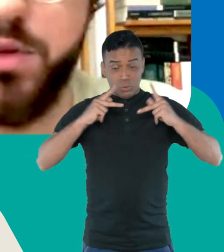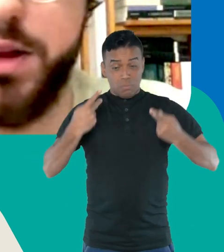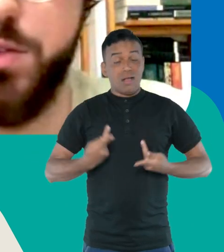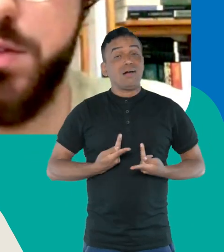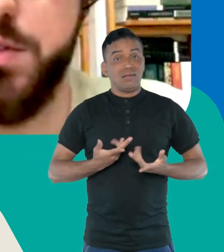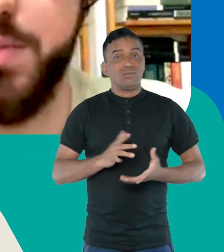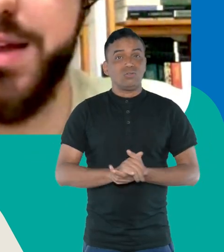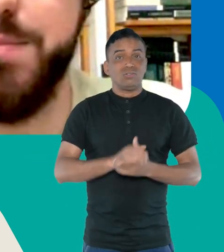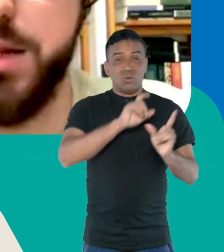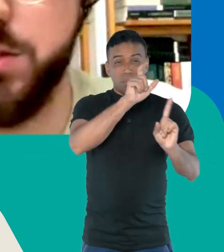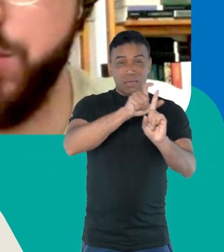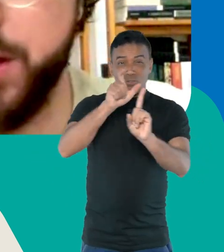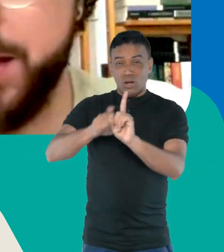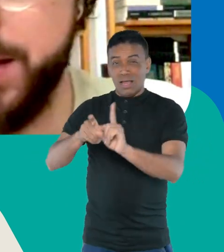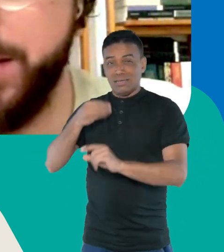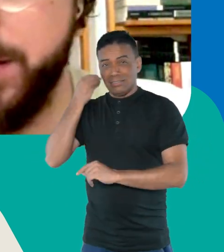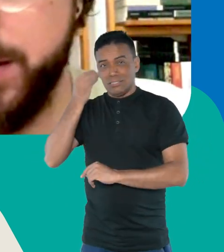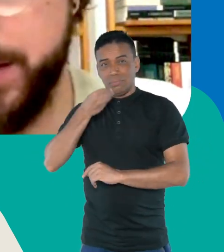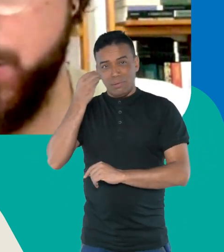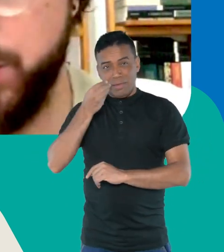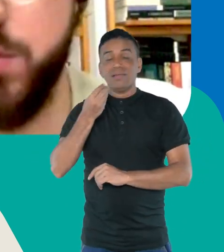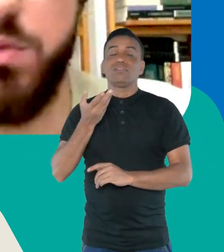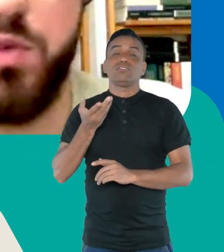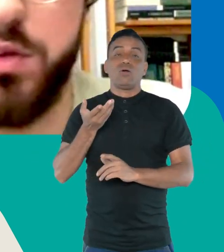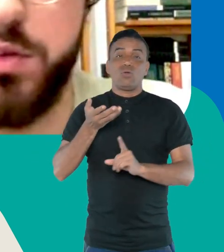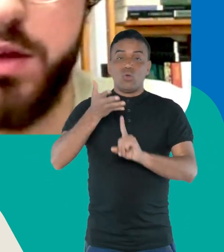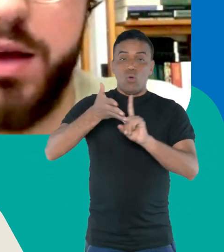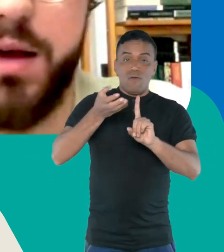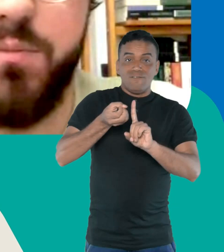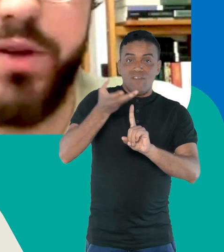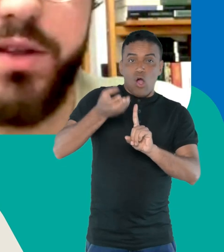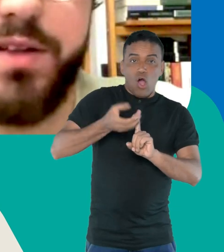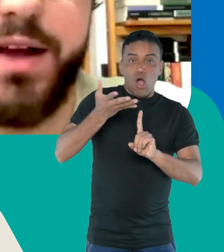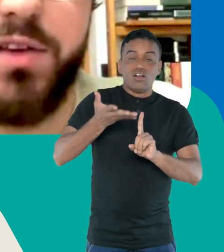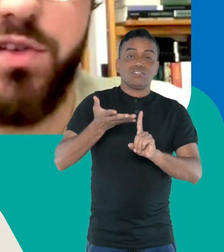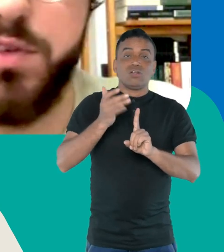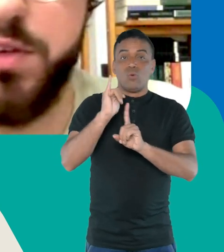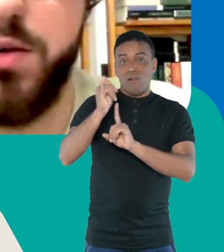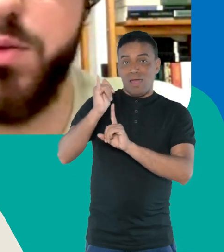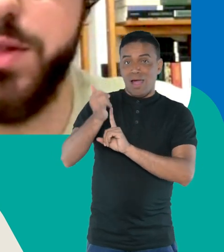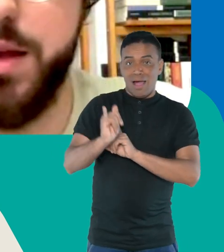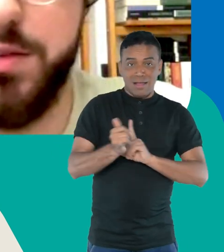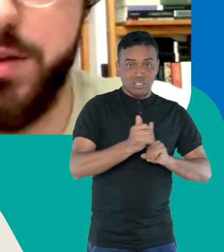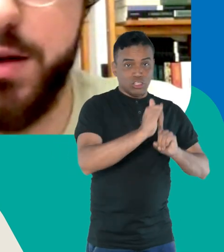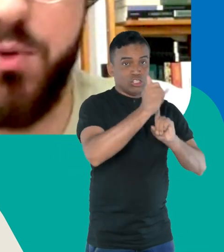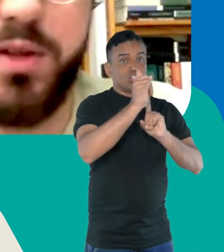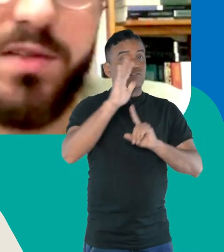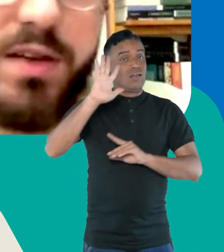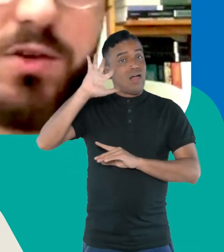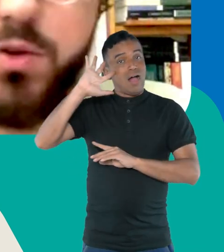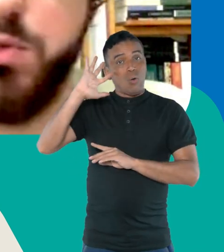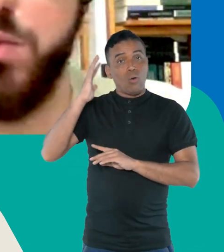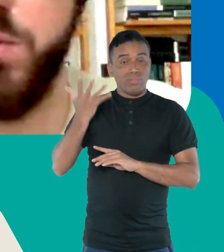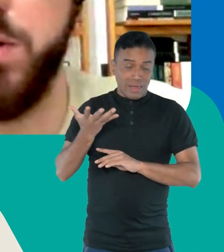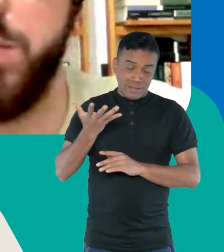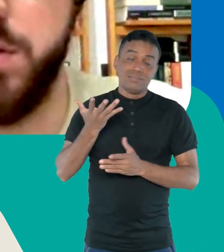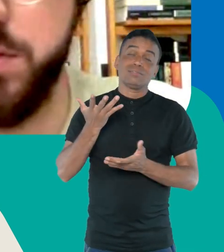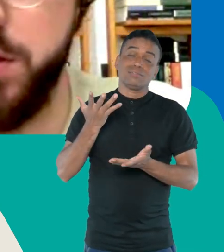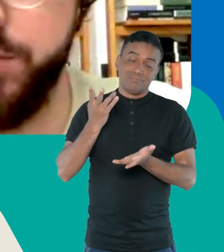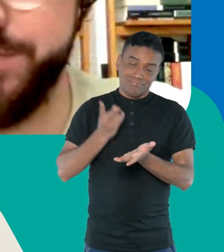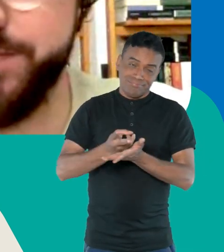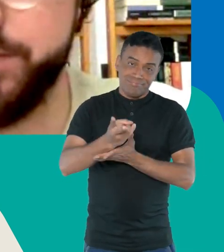que esses personagens experimentam, e aqui eu estou dando voz a muitas narrativas que acontecem, que aconteceram e